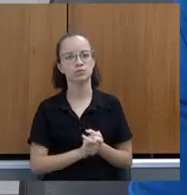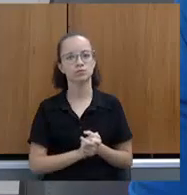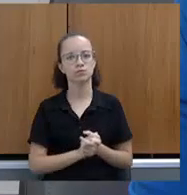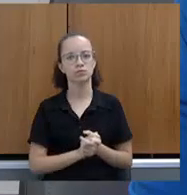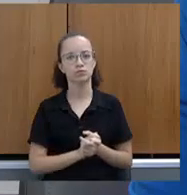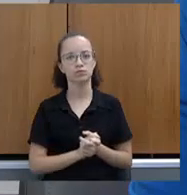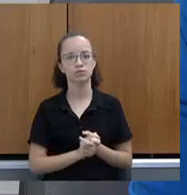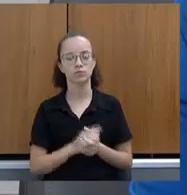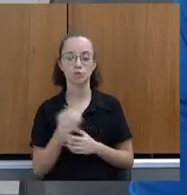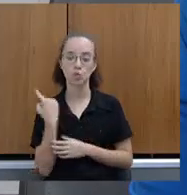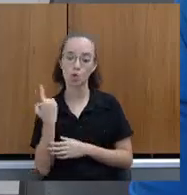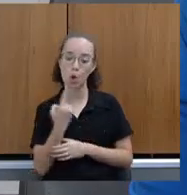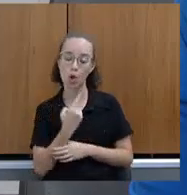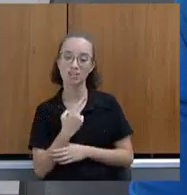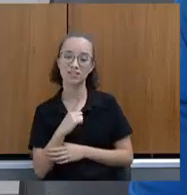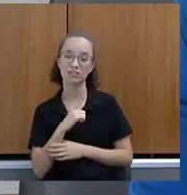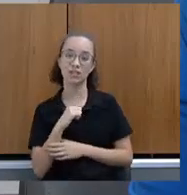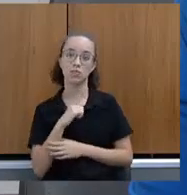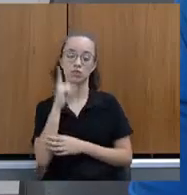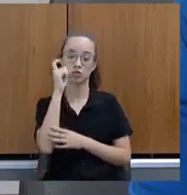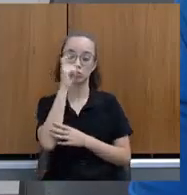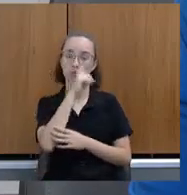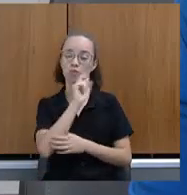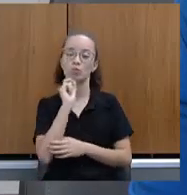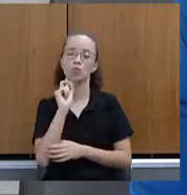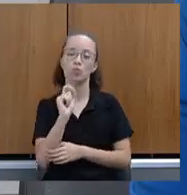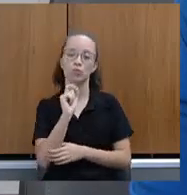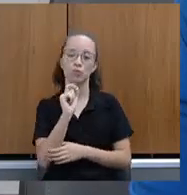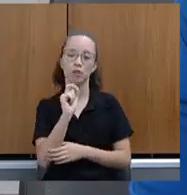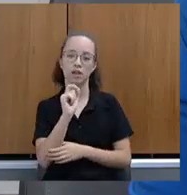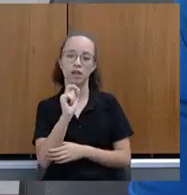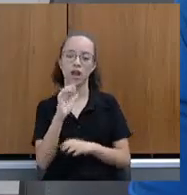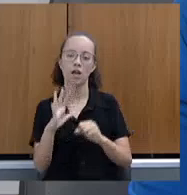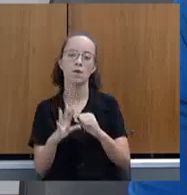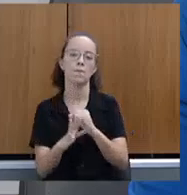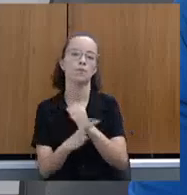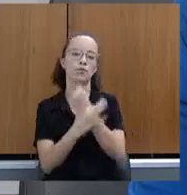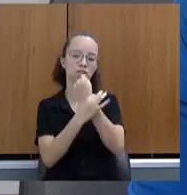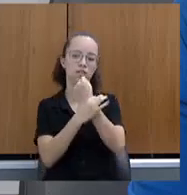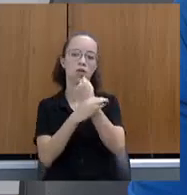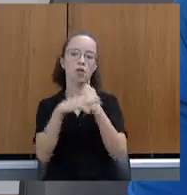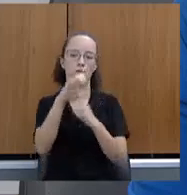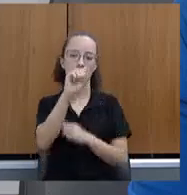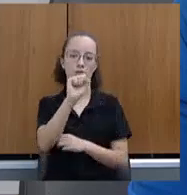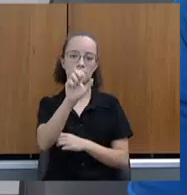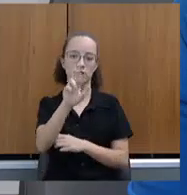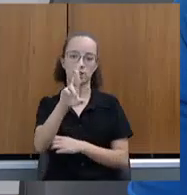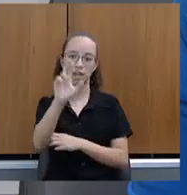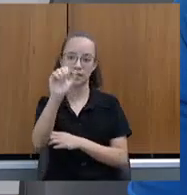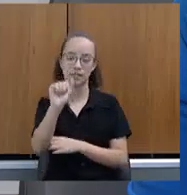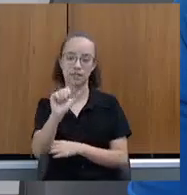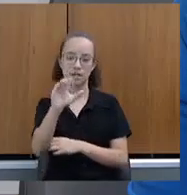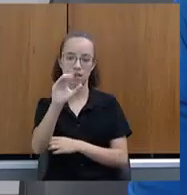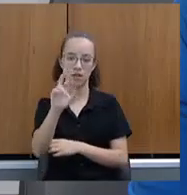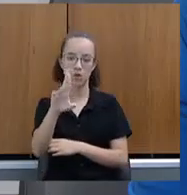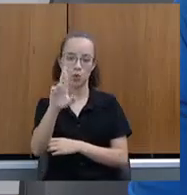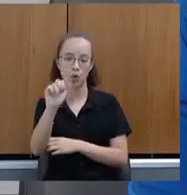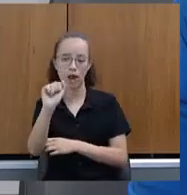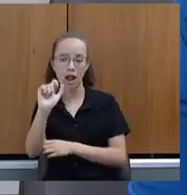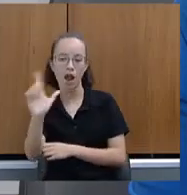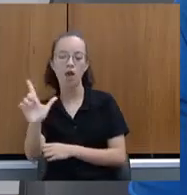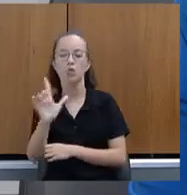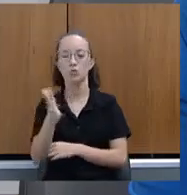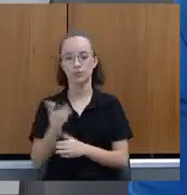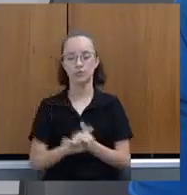fomos impedidos de fazer aí a proteção definitiva da Serra do Curral foram três tentativas né impedidos por